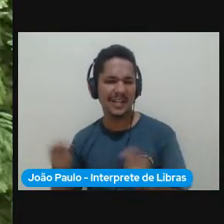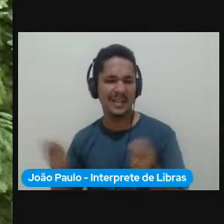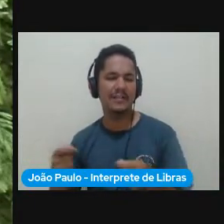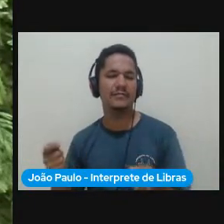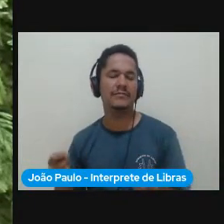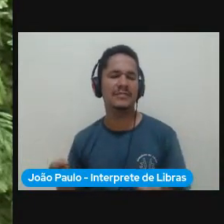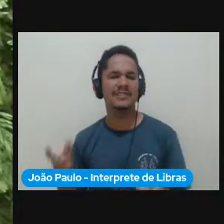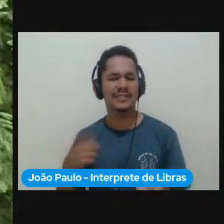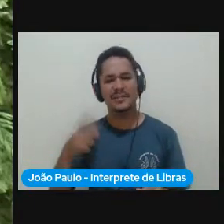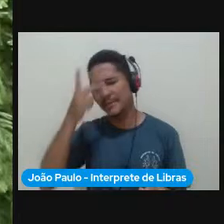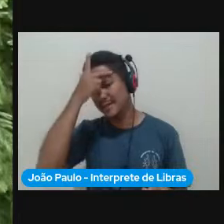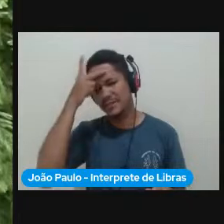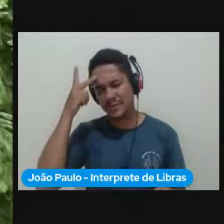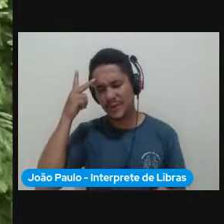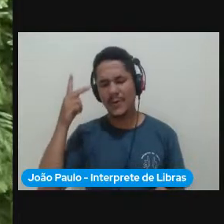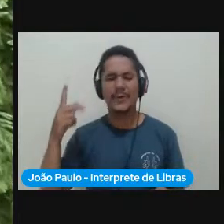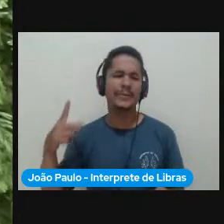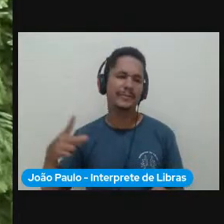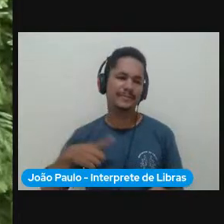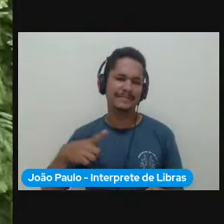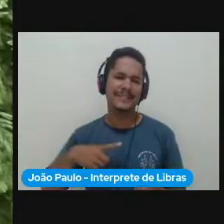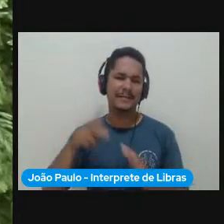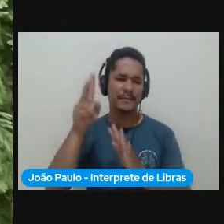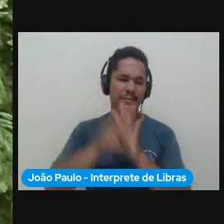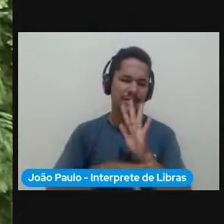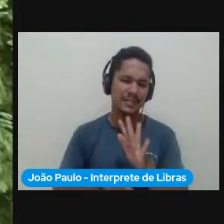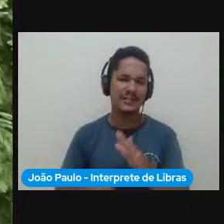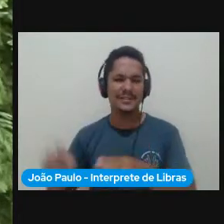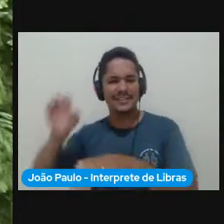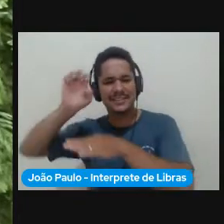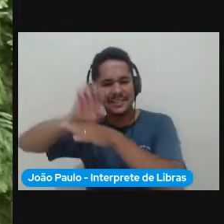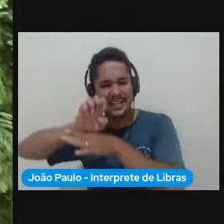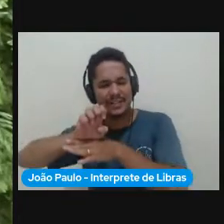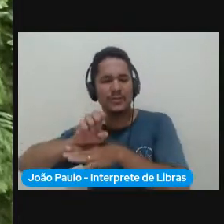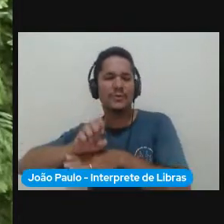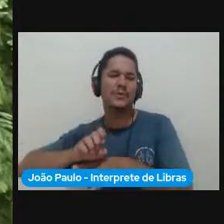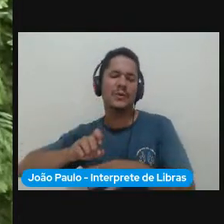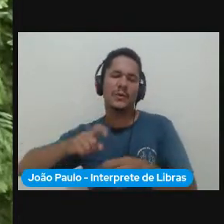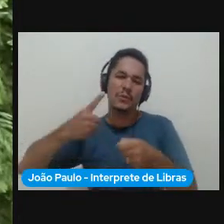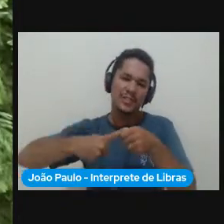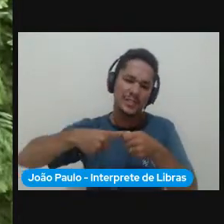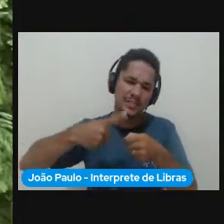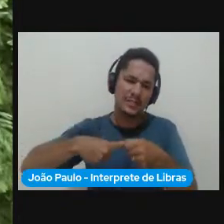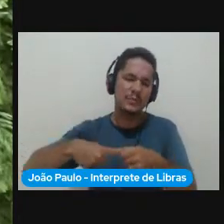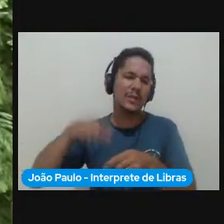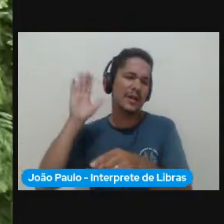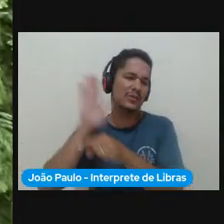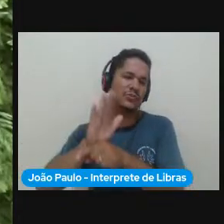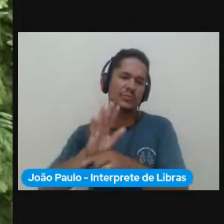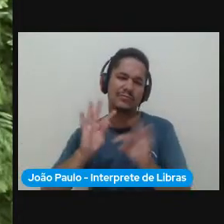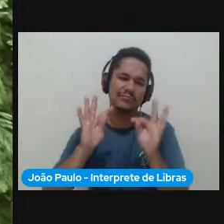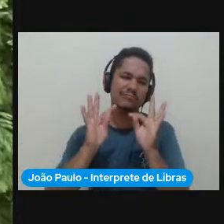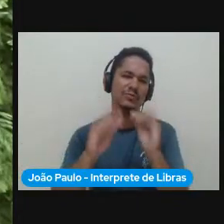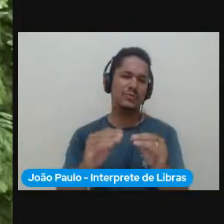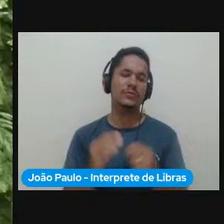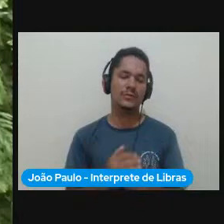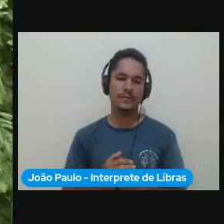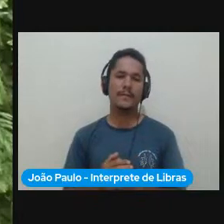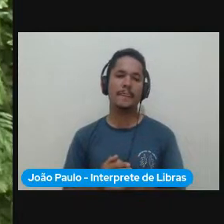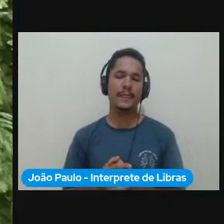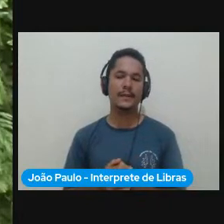temos projetos, né? Temos o Estado, o município, sempre sendo um colaborador para que você alce